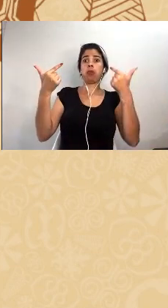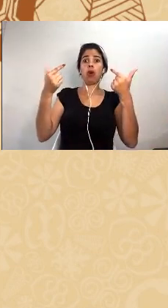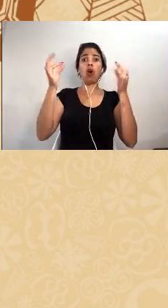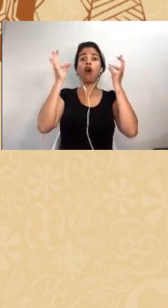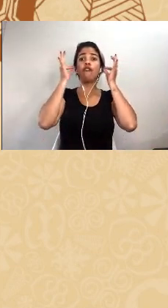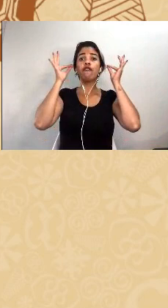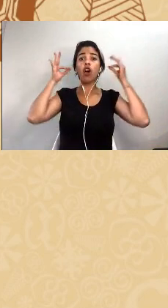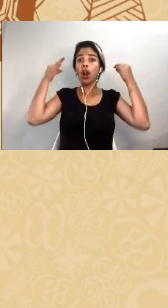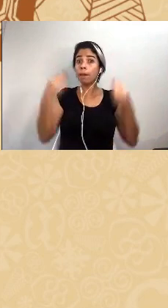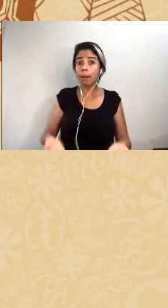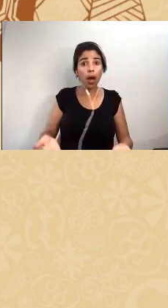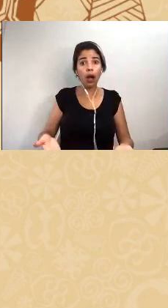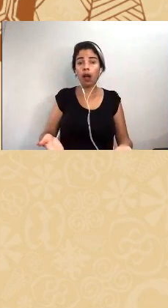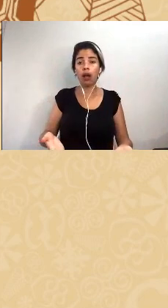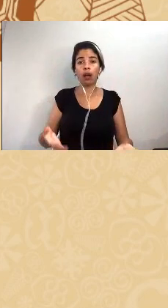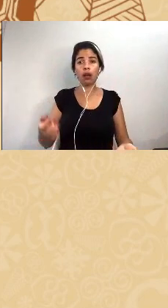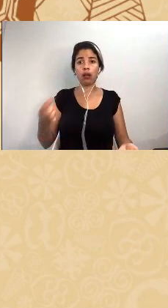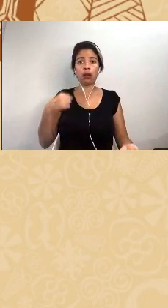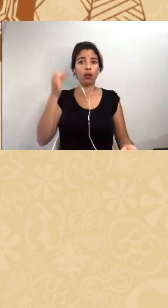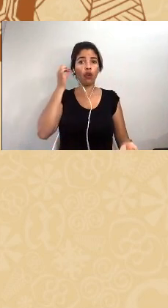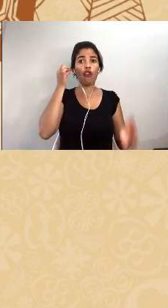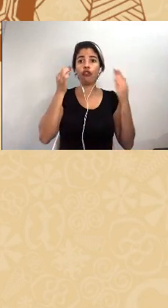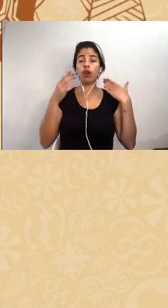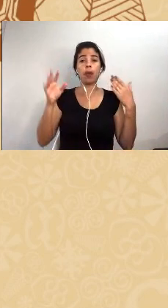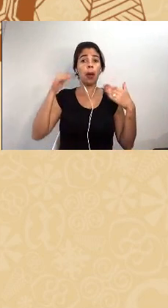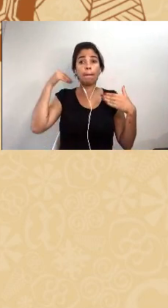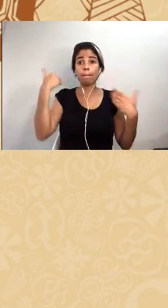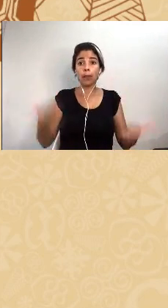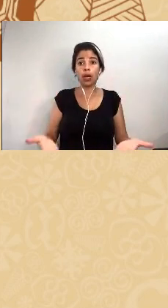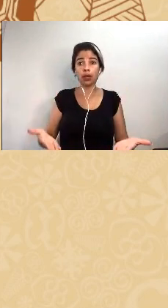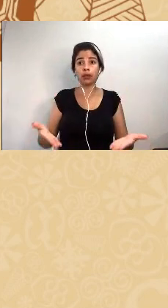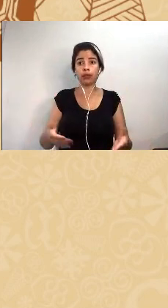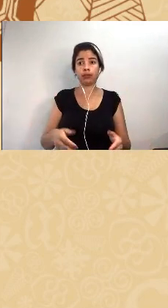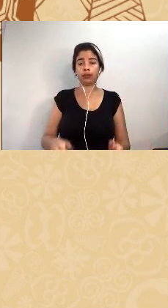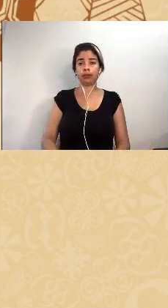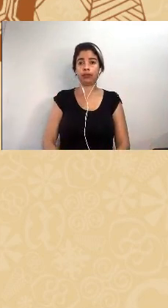chão. Meu fone até caiu no chão. Agora alguém pode roubar.